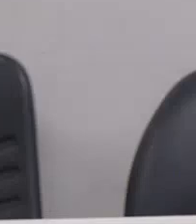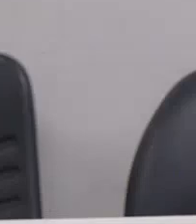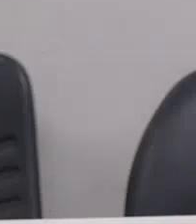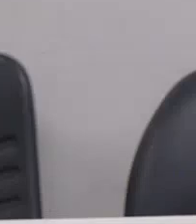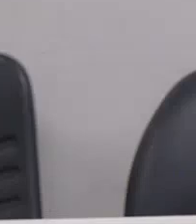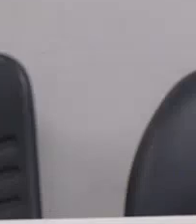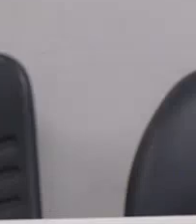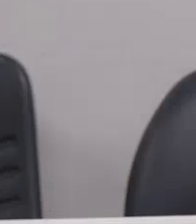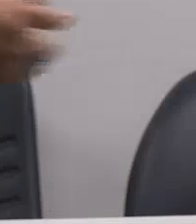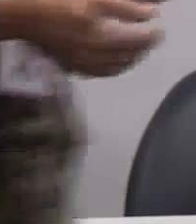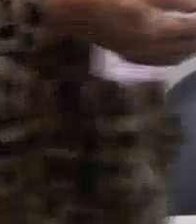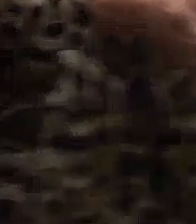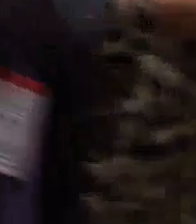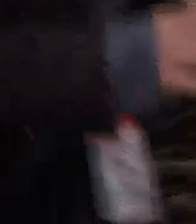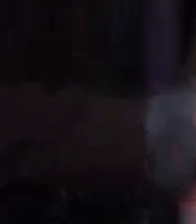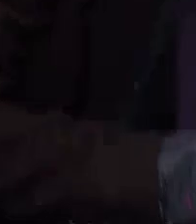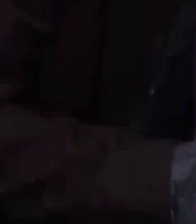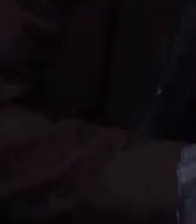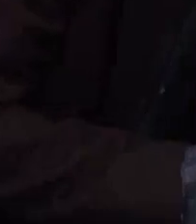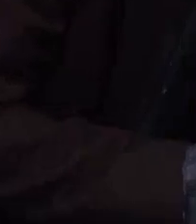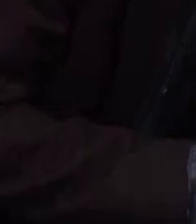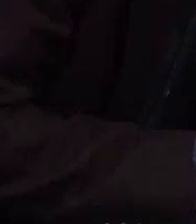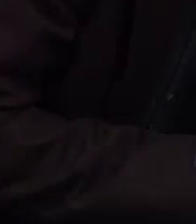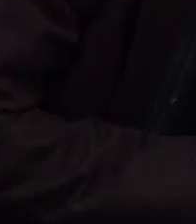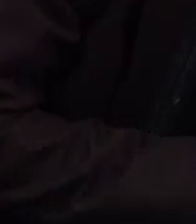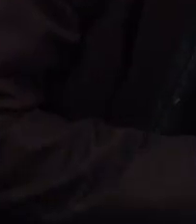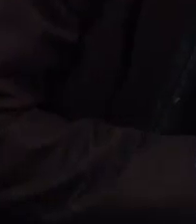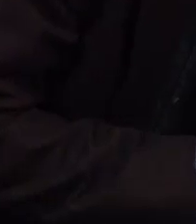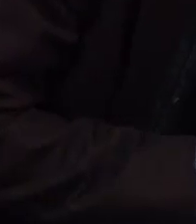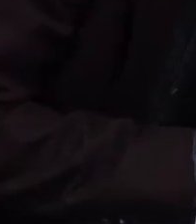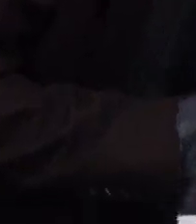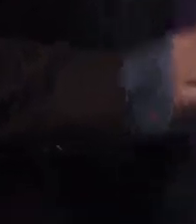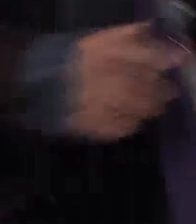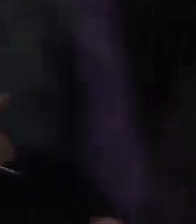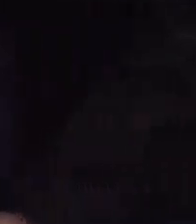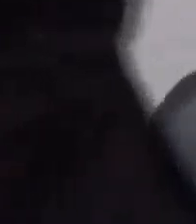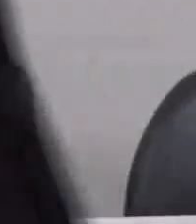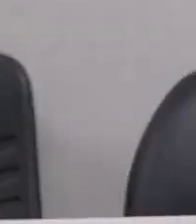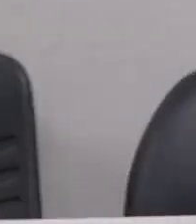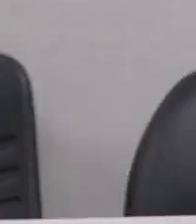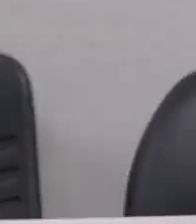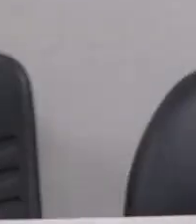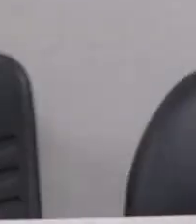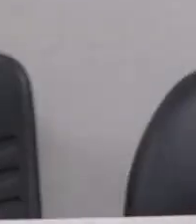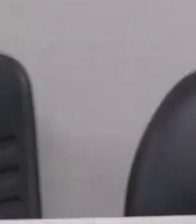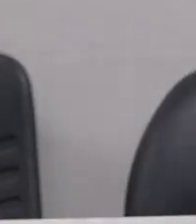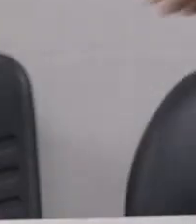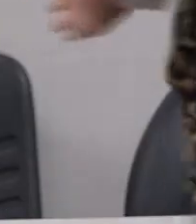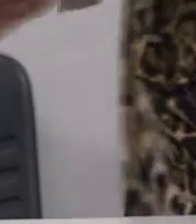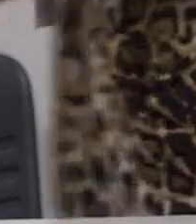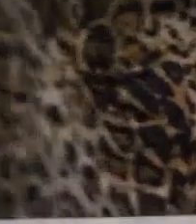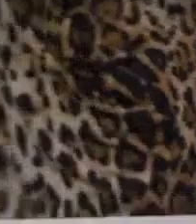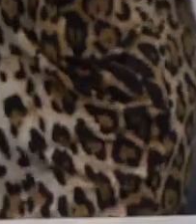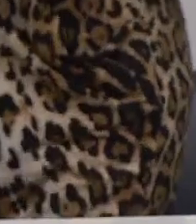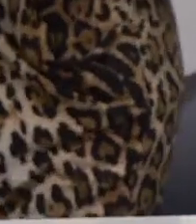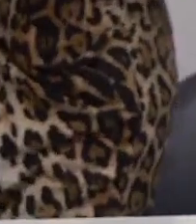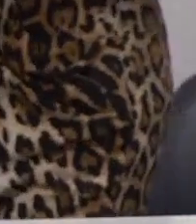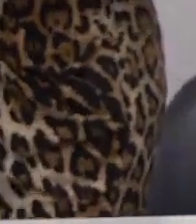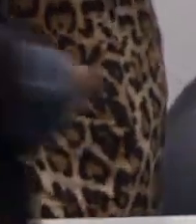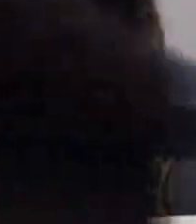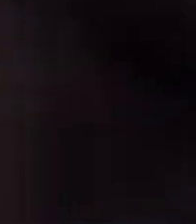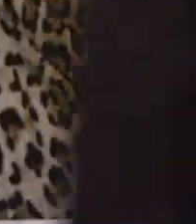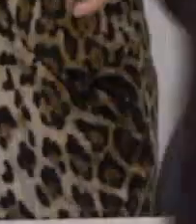aprofunda imensamente na cultura popular e tradicional, onde é quase inacessível fazer projeto.